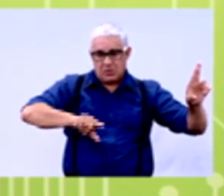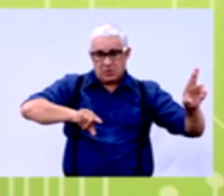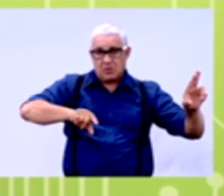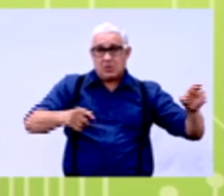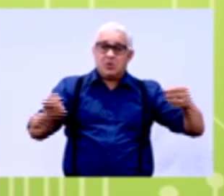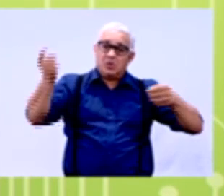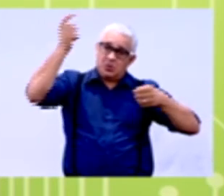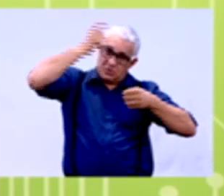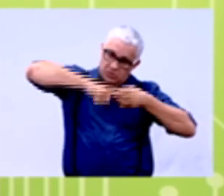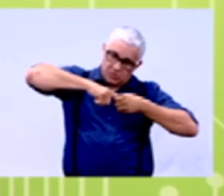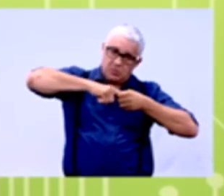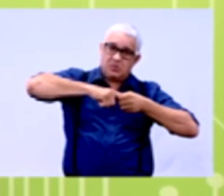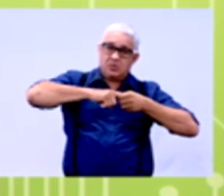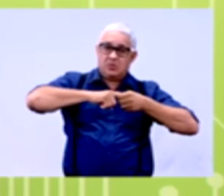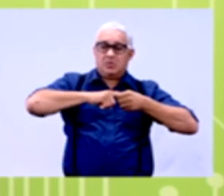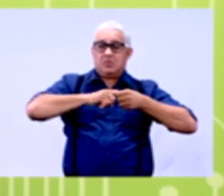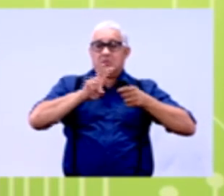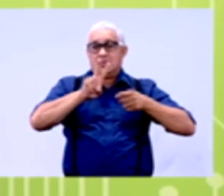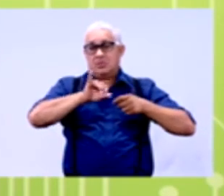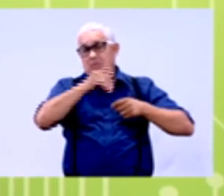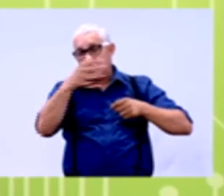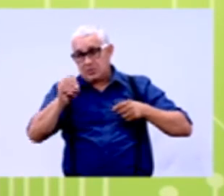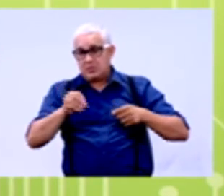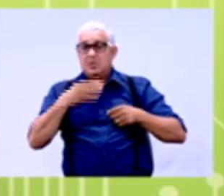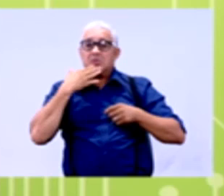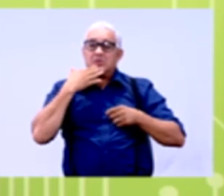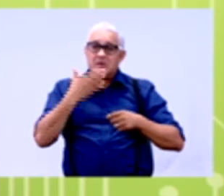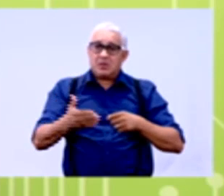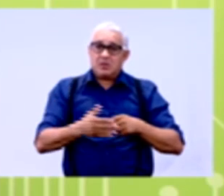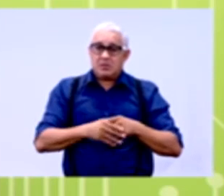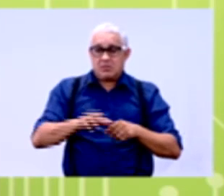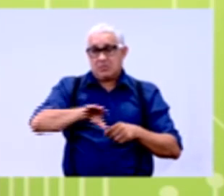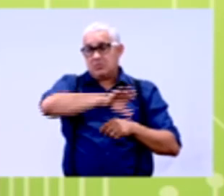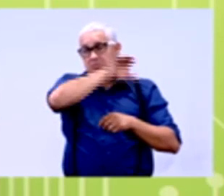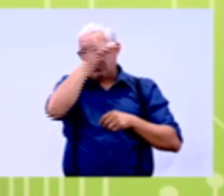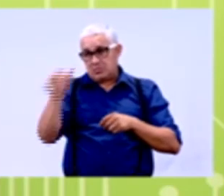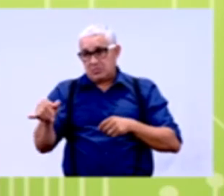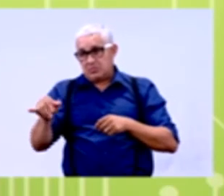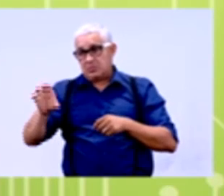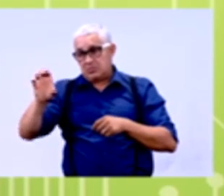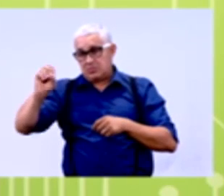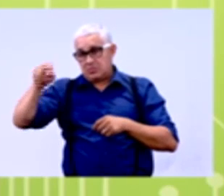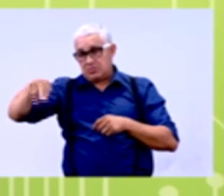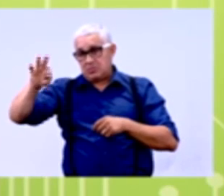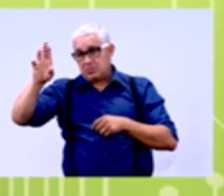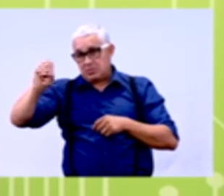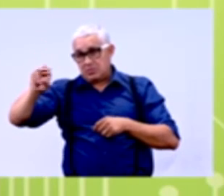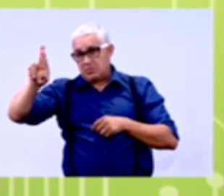seja, manda a camada de visão, a solicitação para a camada de controle